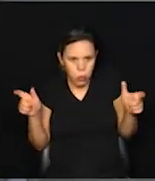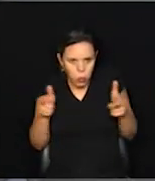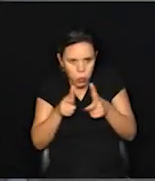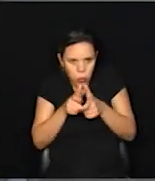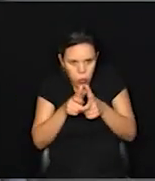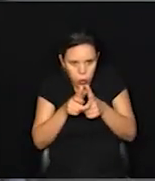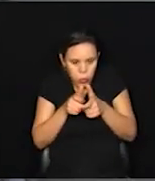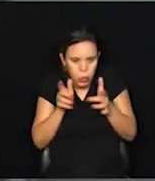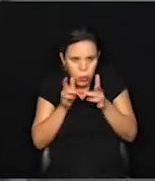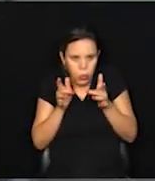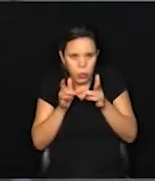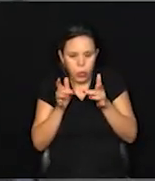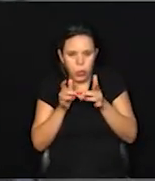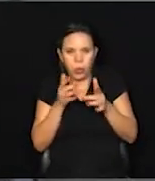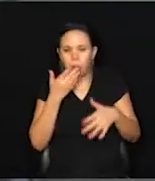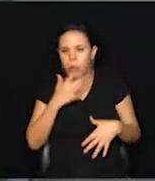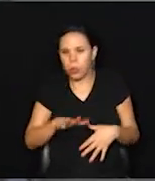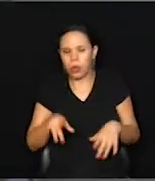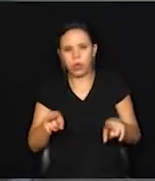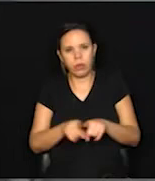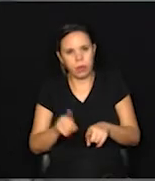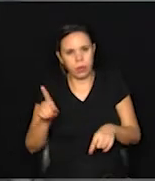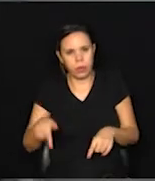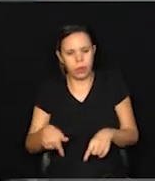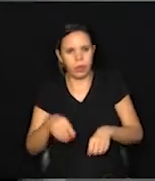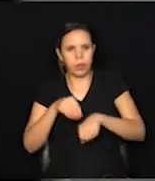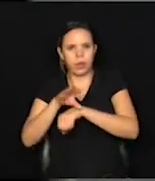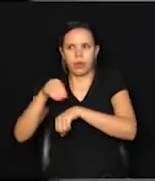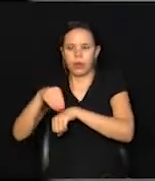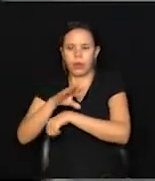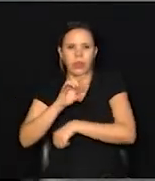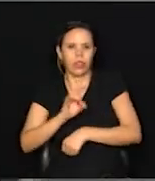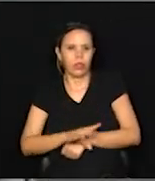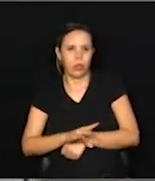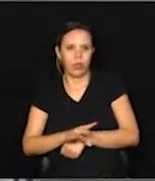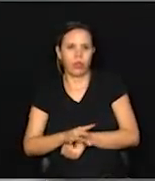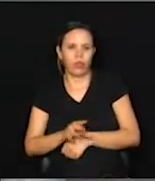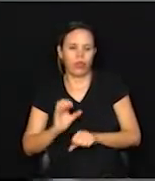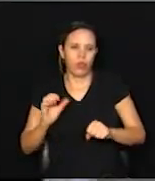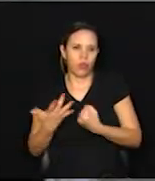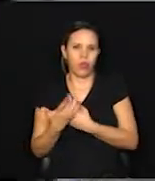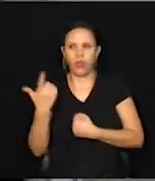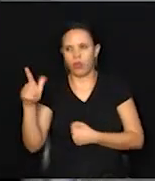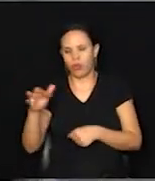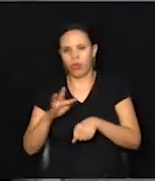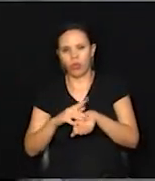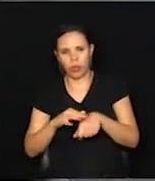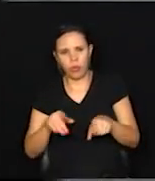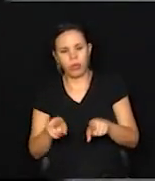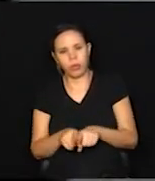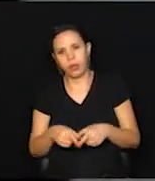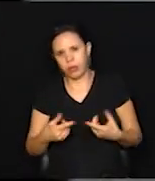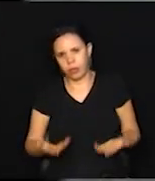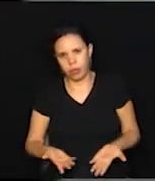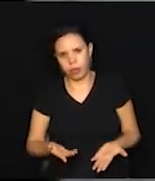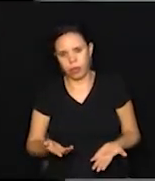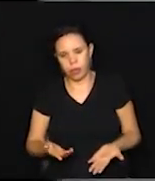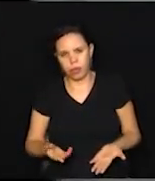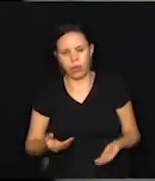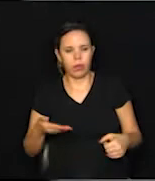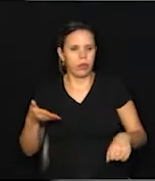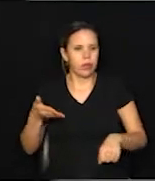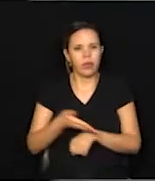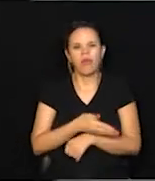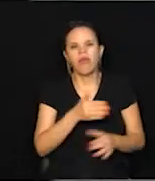do contato das crianças e, portanto, da transmissão não apenas do Covid, mas de outras doenças, né? E nós estamos entrando agora